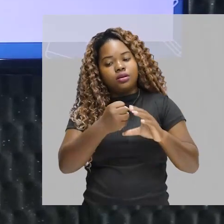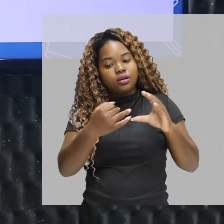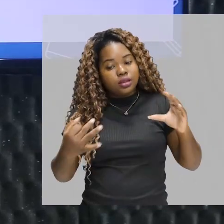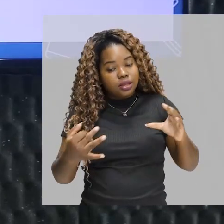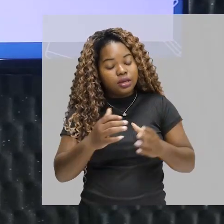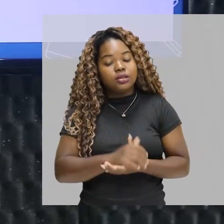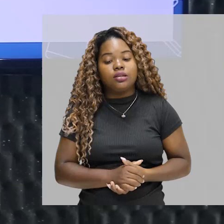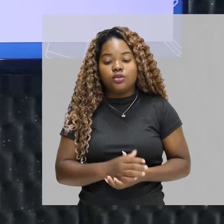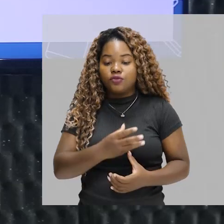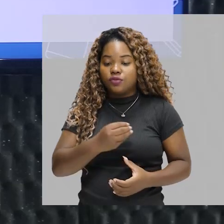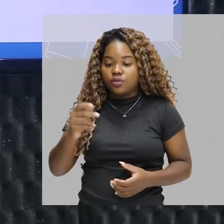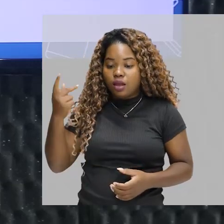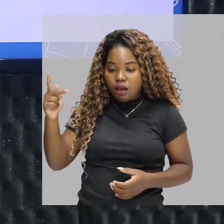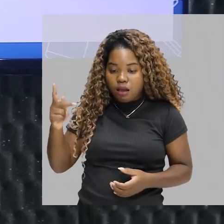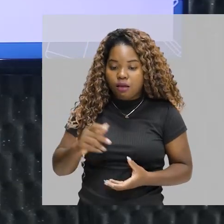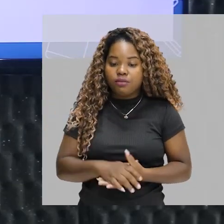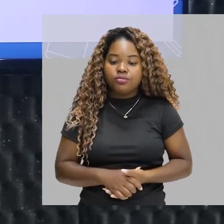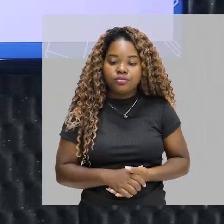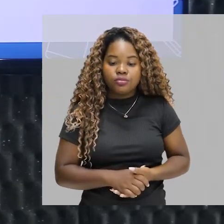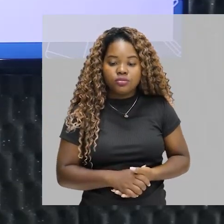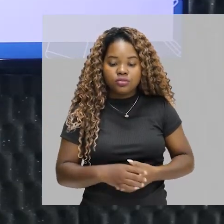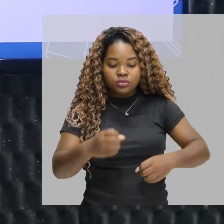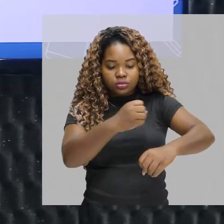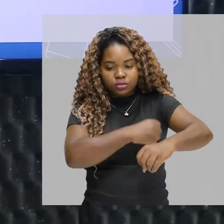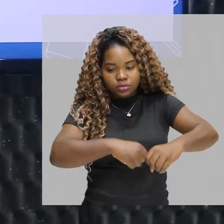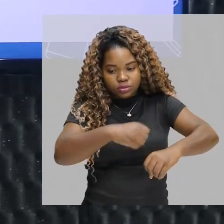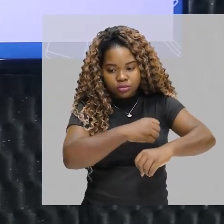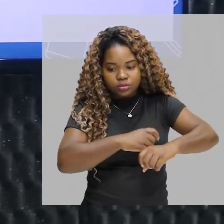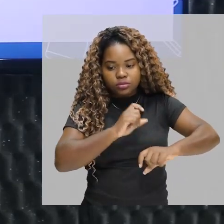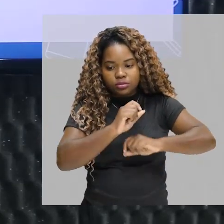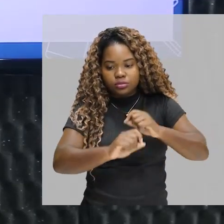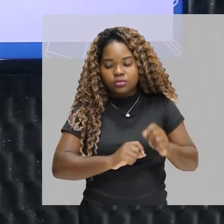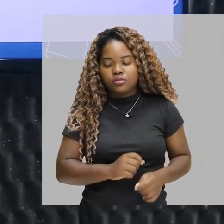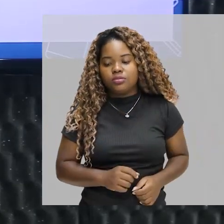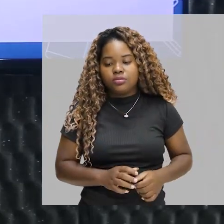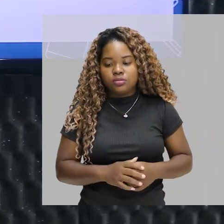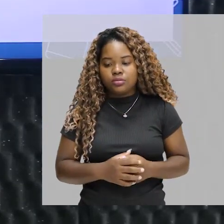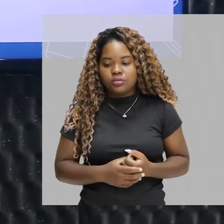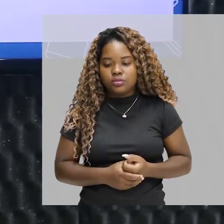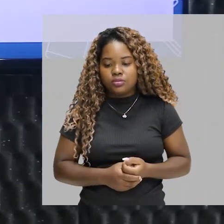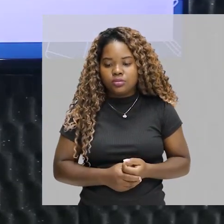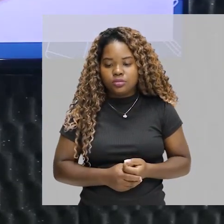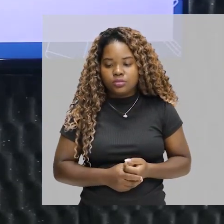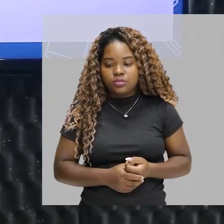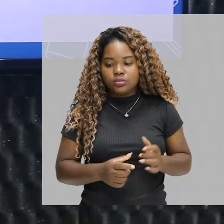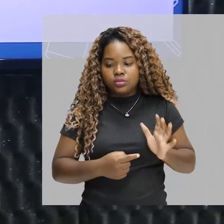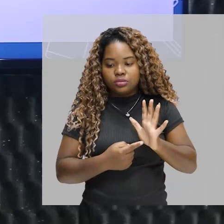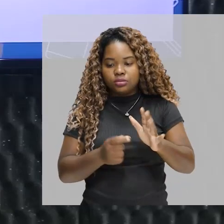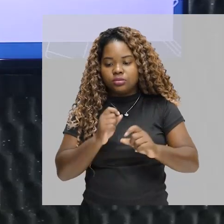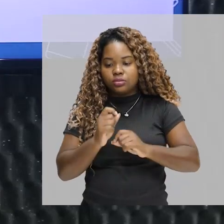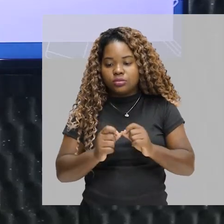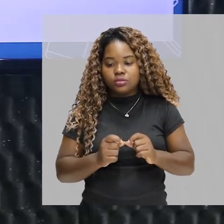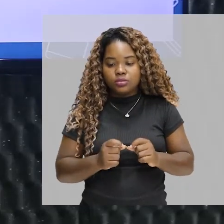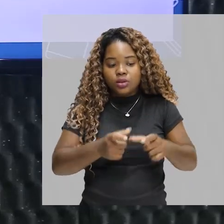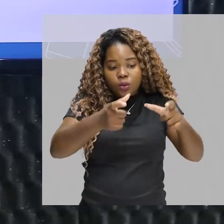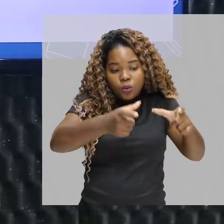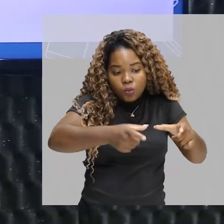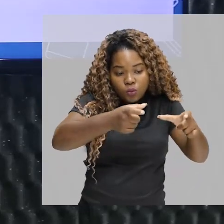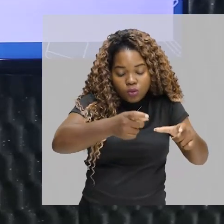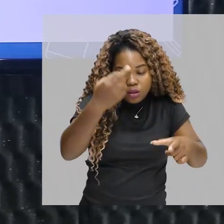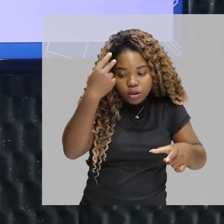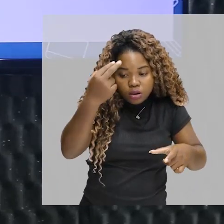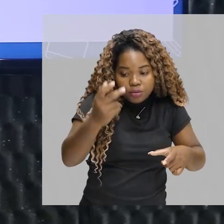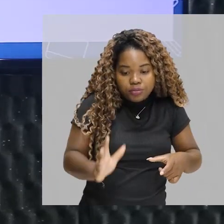filhos de Ana. A cozinha era, enfim, espaçosa, que eu estou mostrando onde é que essa história